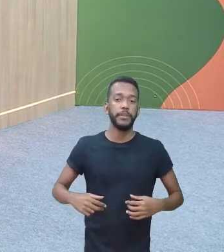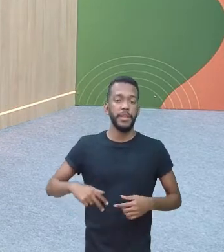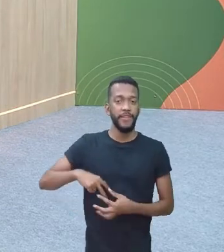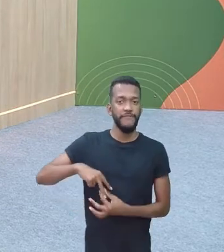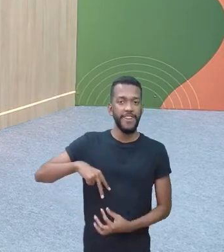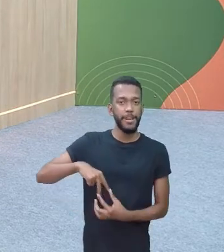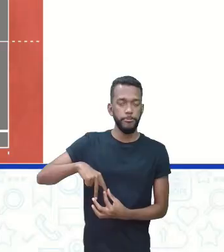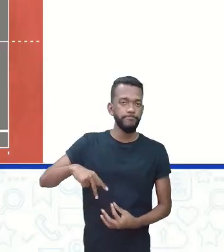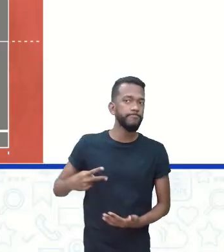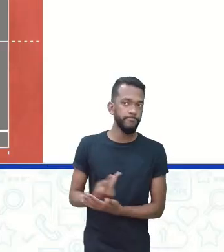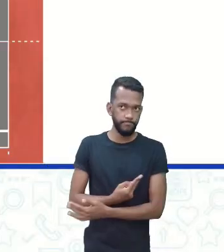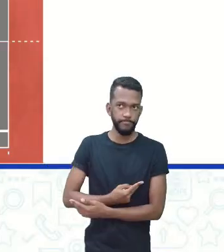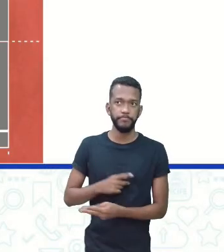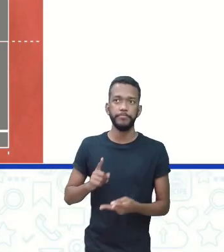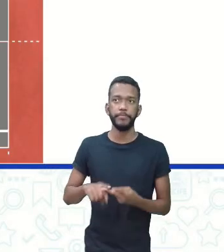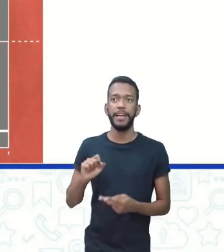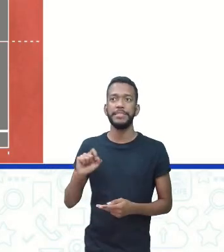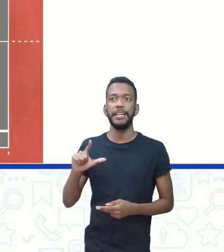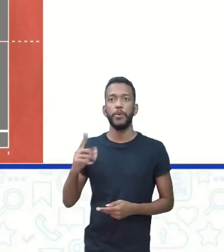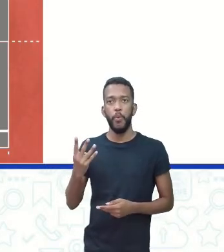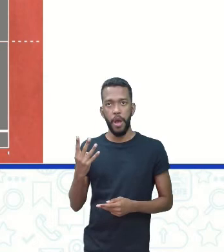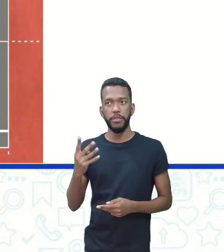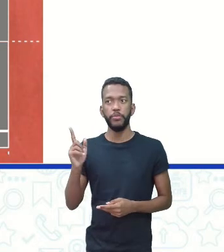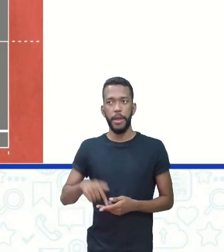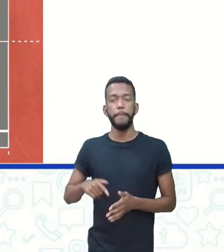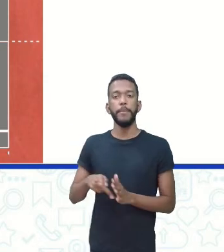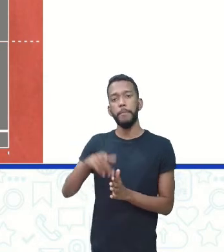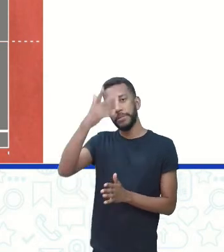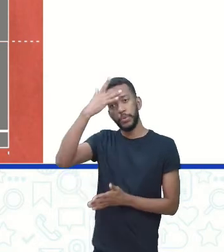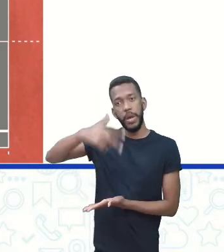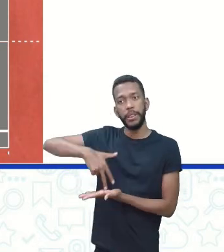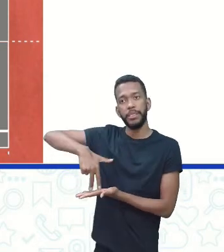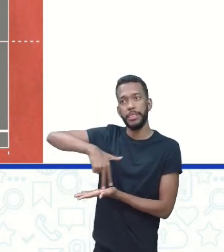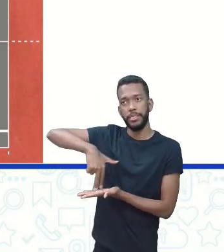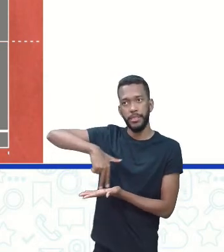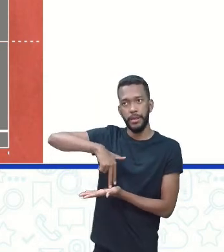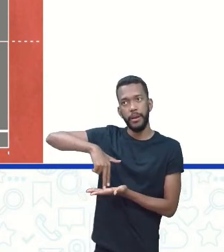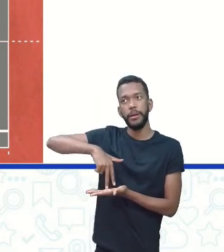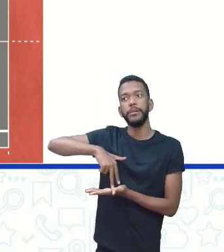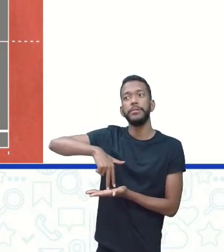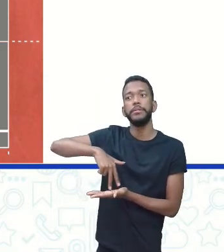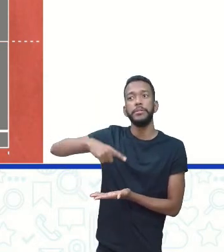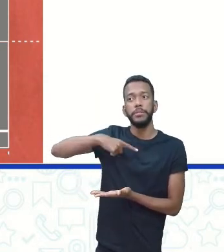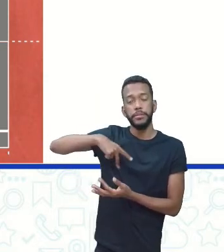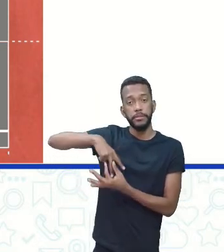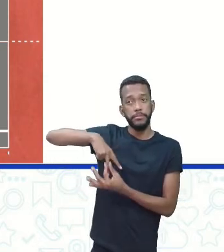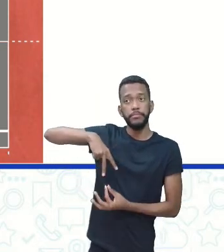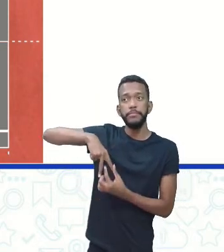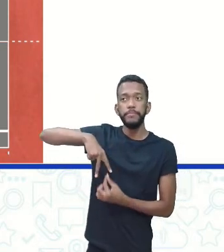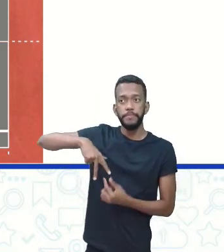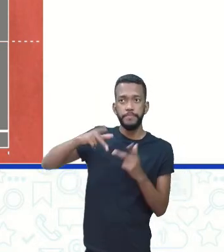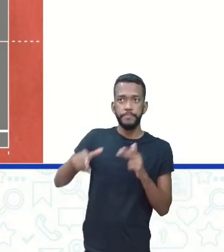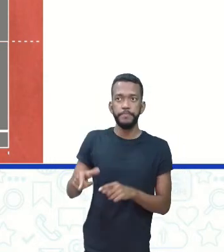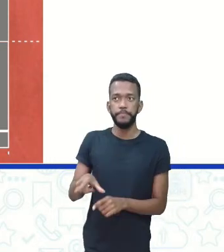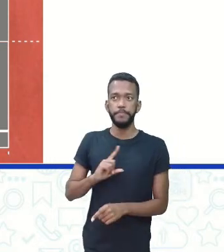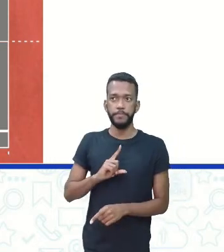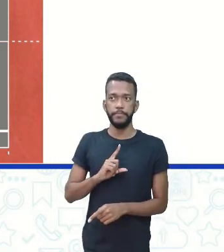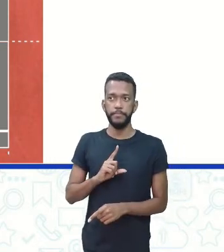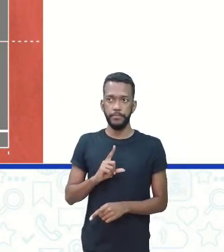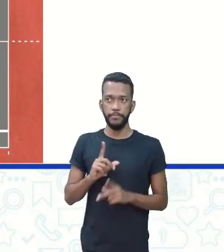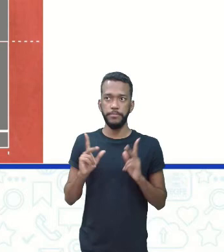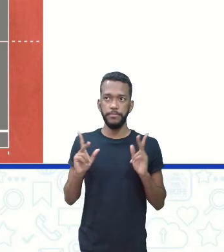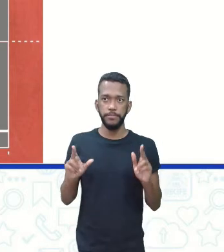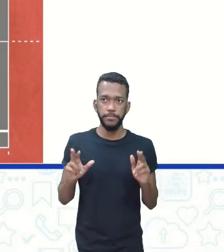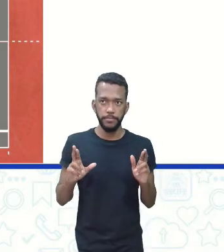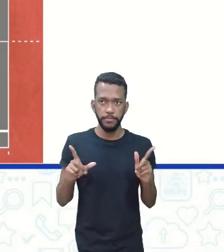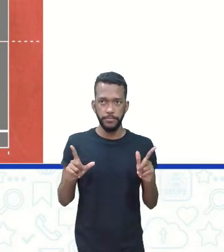SL4 também é uma categoria de andantes com comprometimento de membros inferiores, igual eu tinha falado para vocês, né? Tem essa diferença